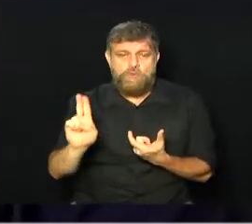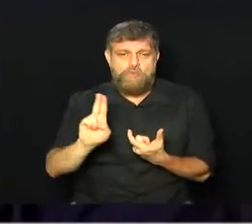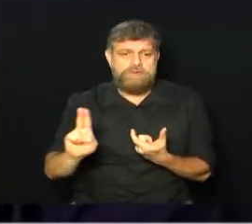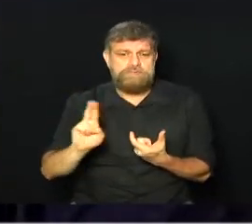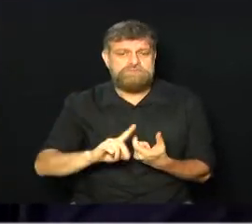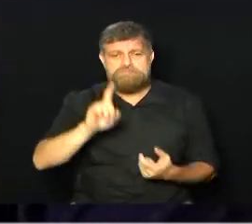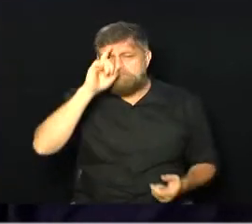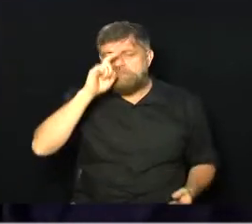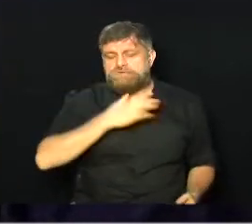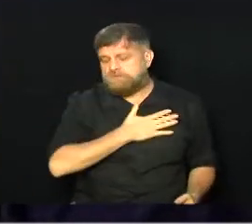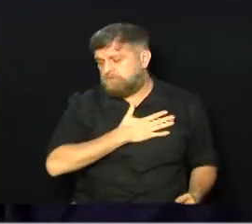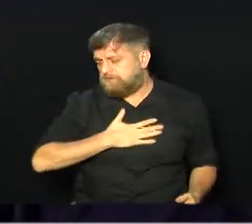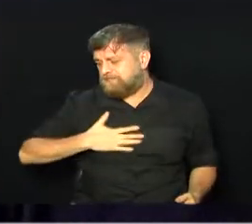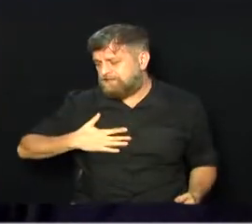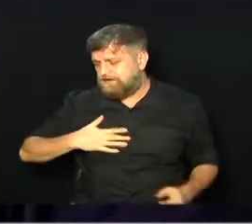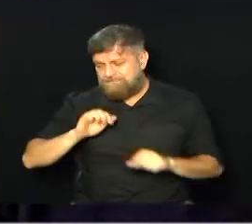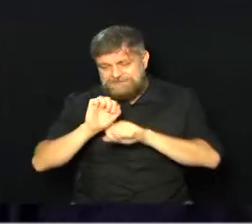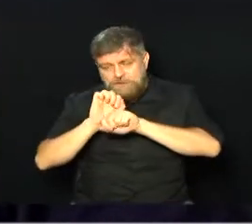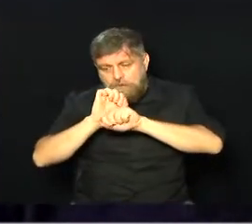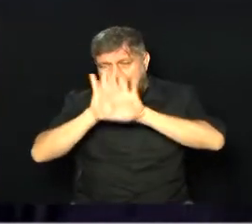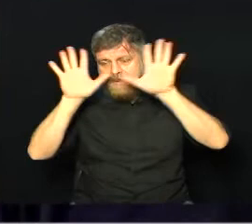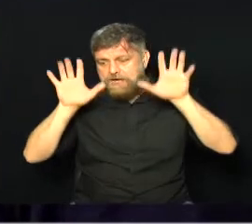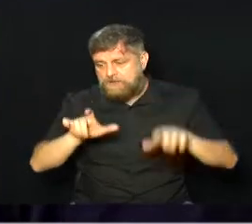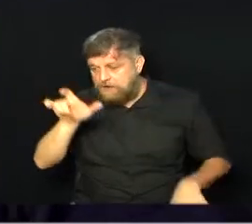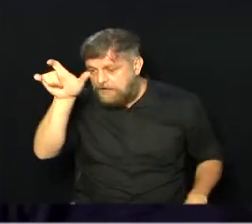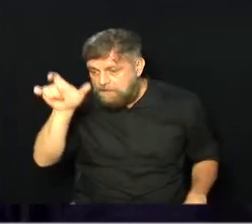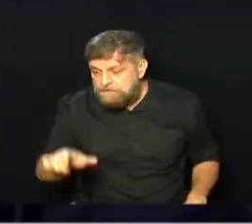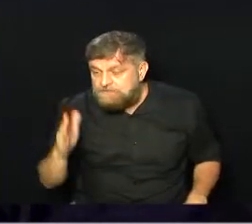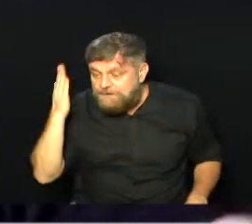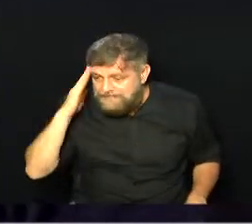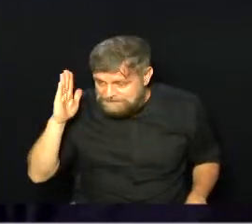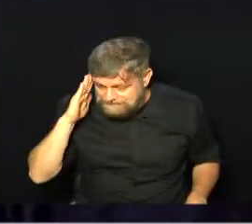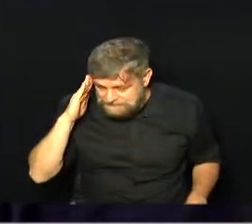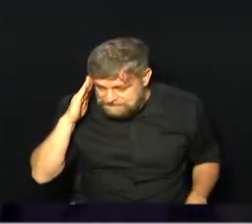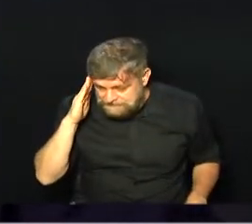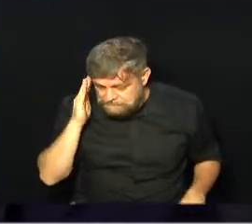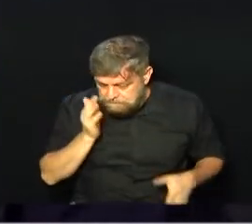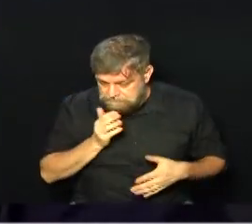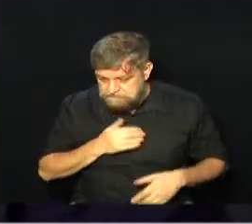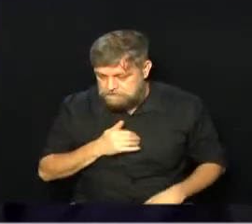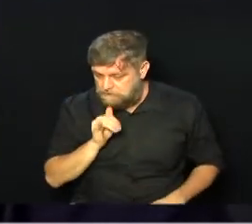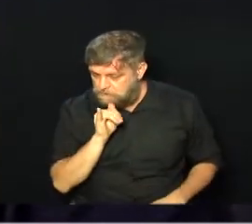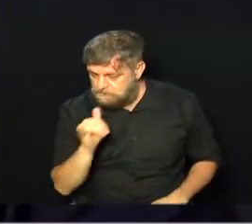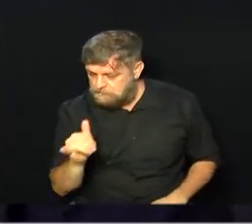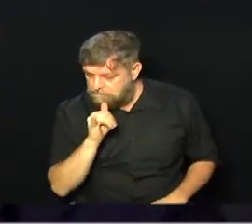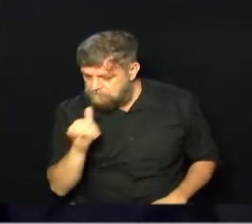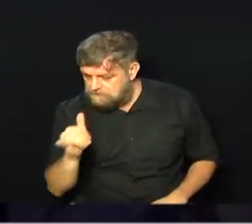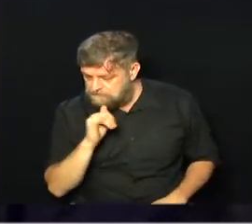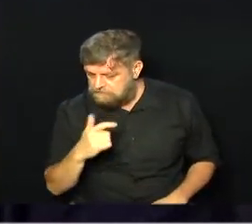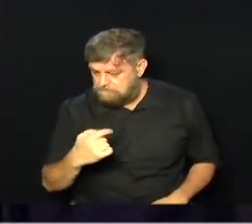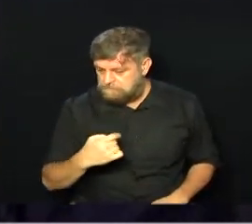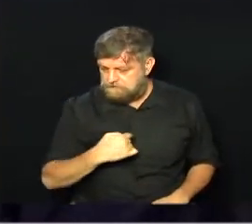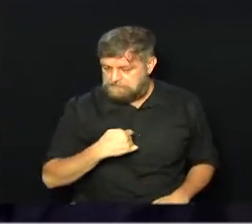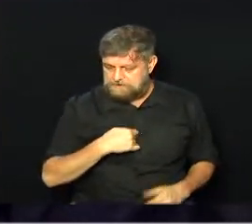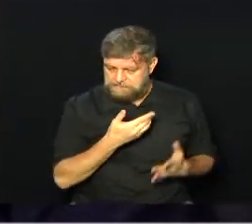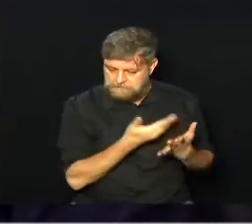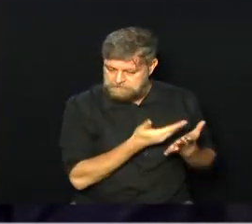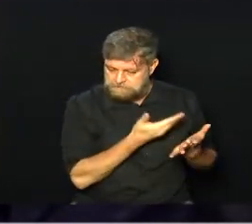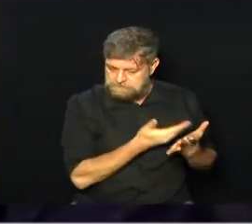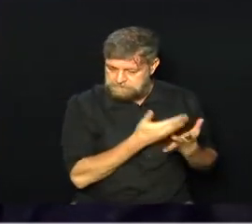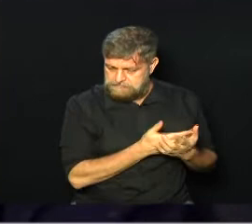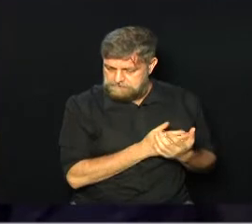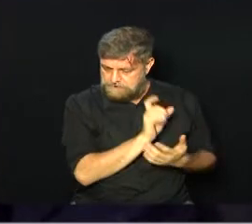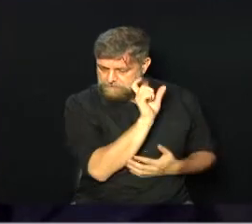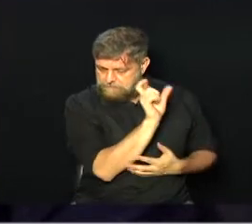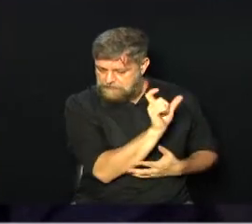tranquilo no que eu vou falar. Então, eu prefiro ser entre os dois. Hoje tem a parte muito estudiosa, tem a